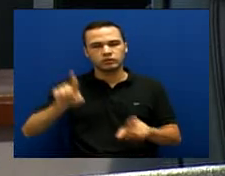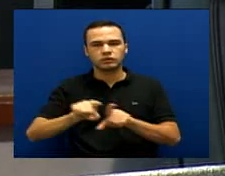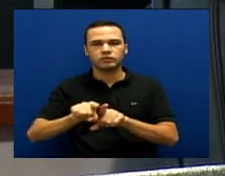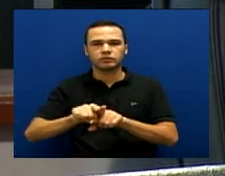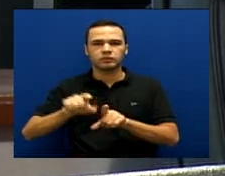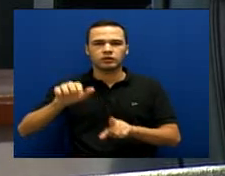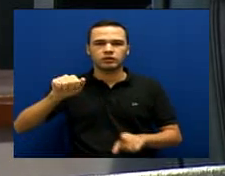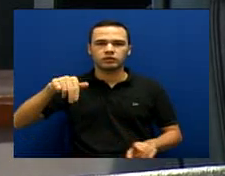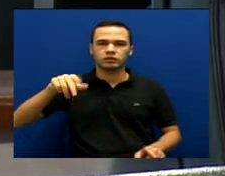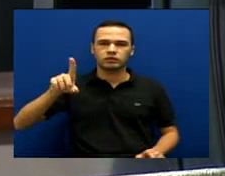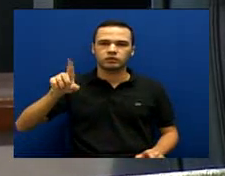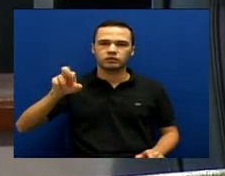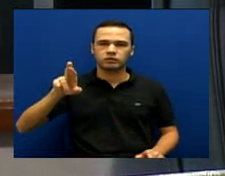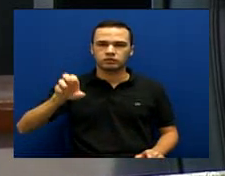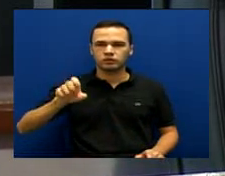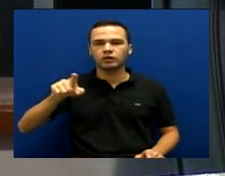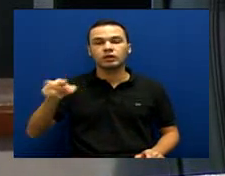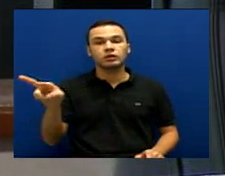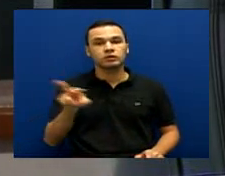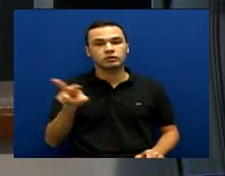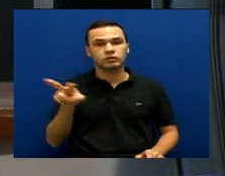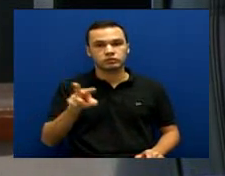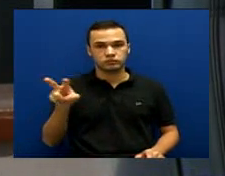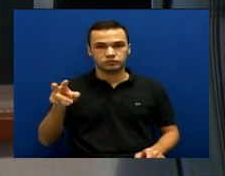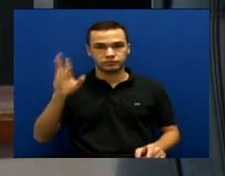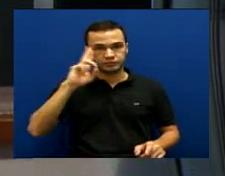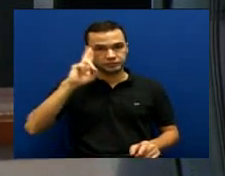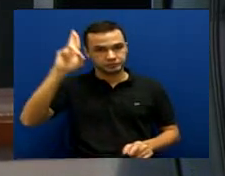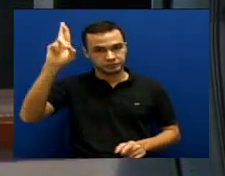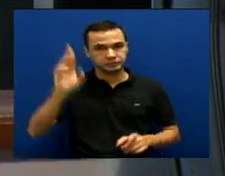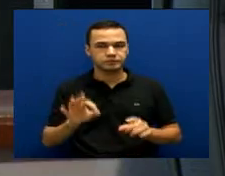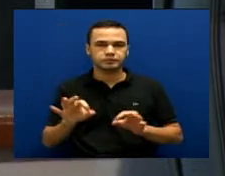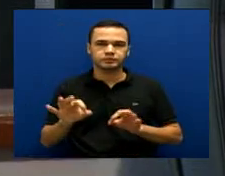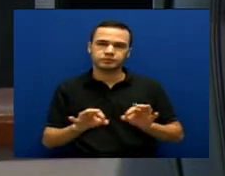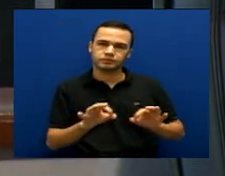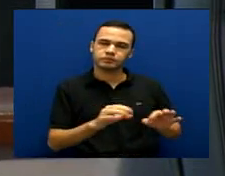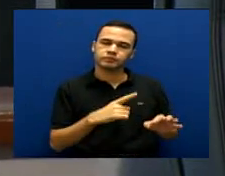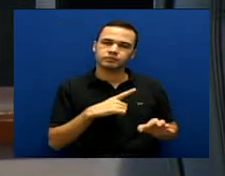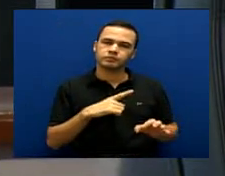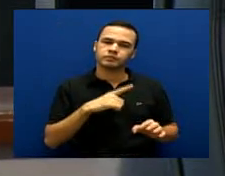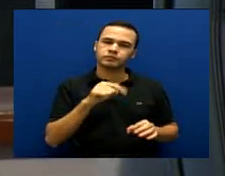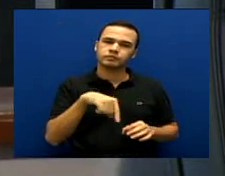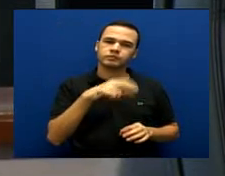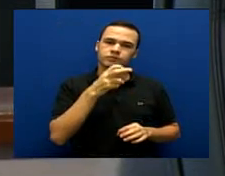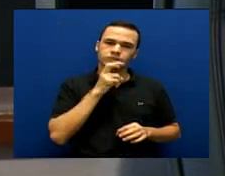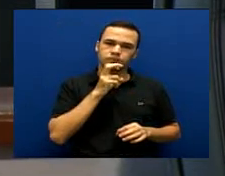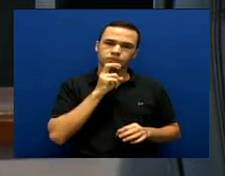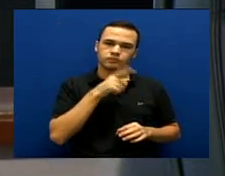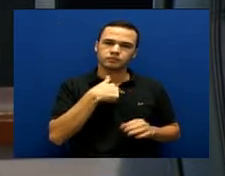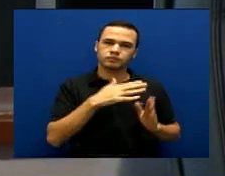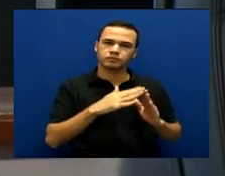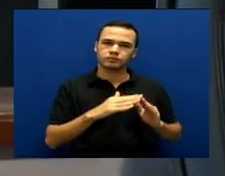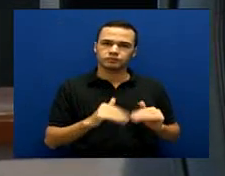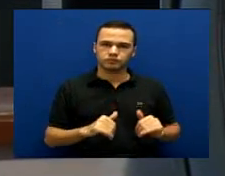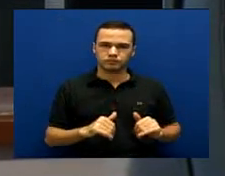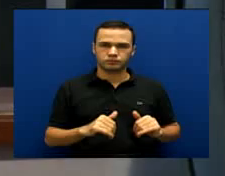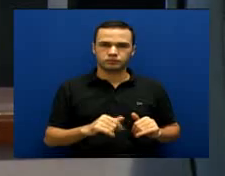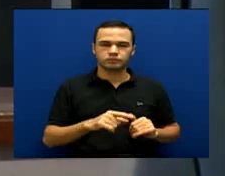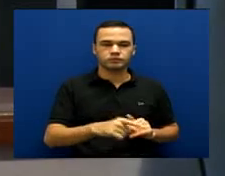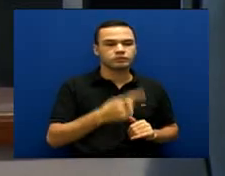financeiro corre em um na corregedoria do município um pedido de